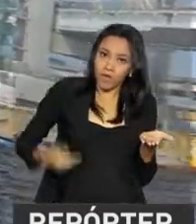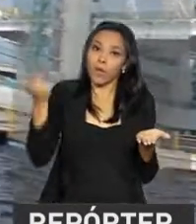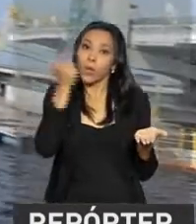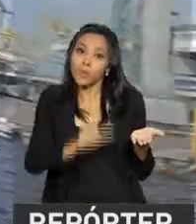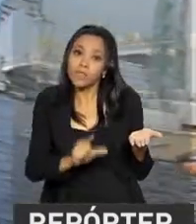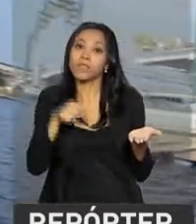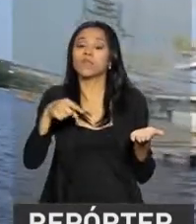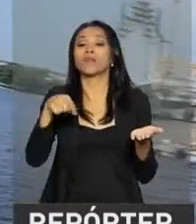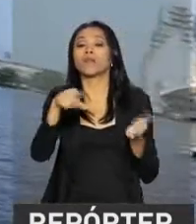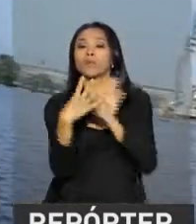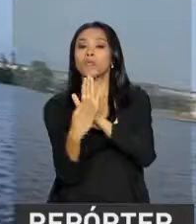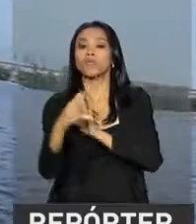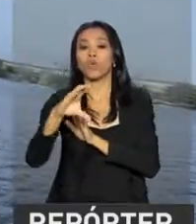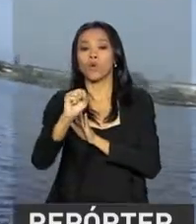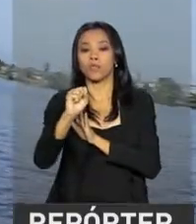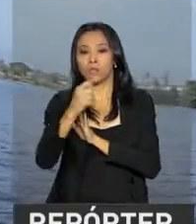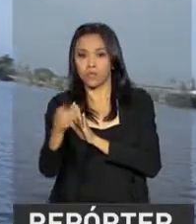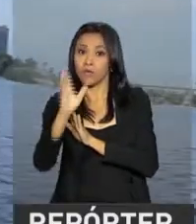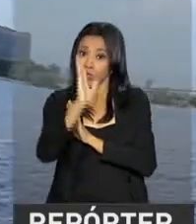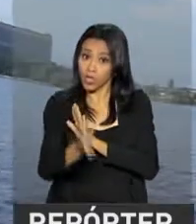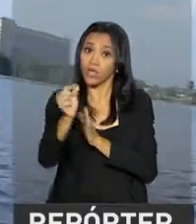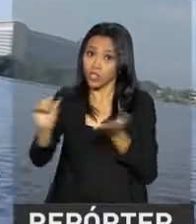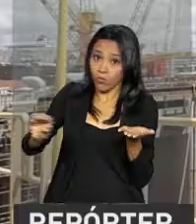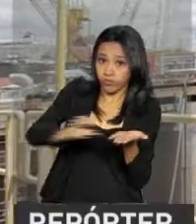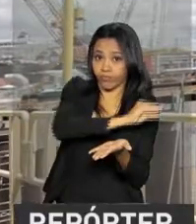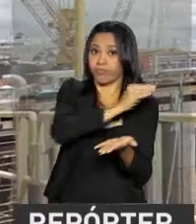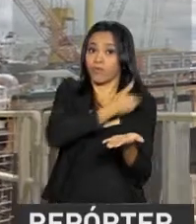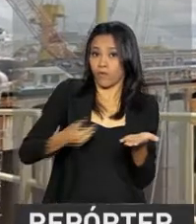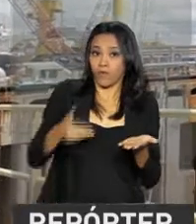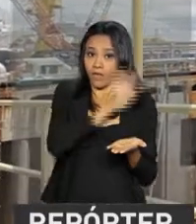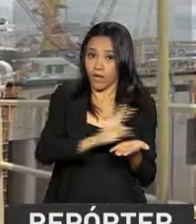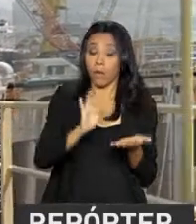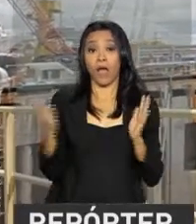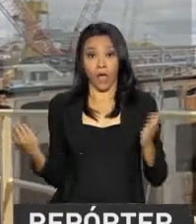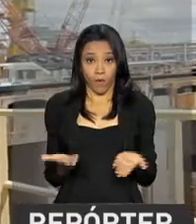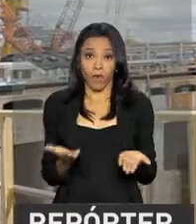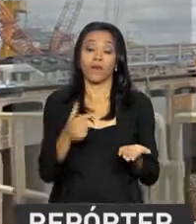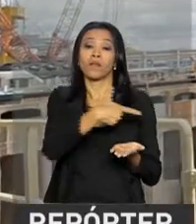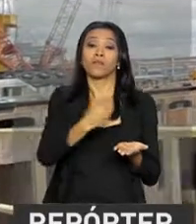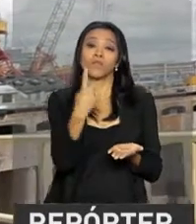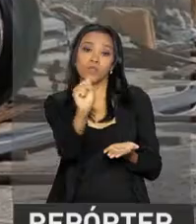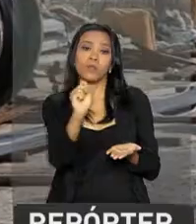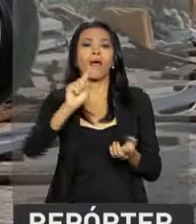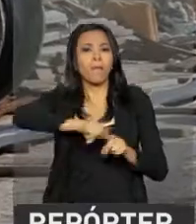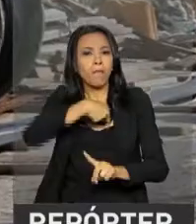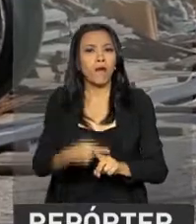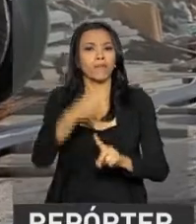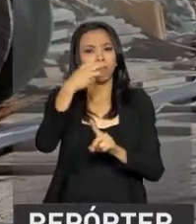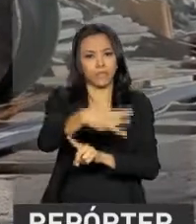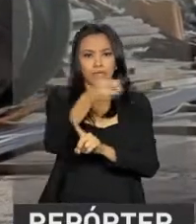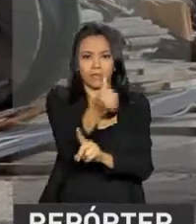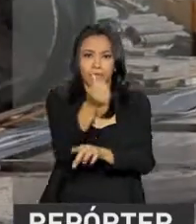28 bilhões de reais repassados à União nesse ano. E para 2018, a estimativa é de mais 36